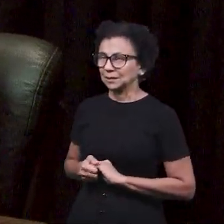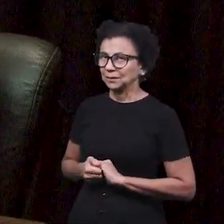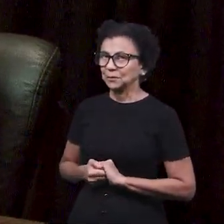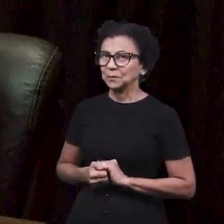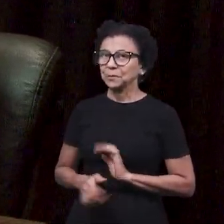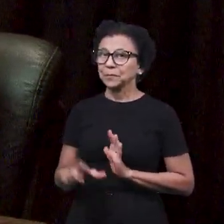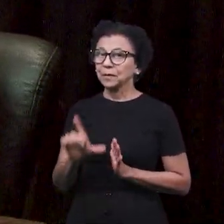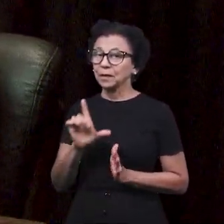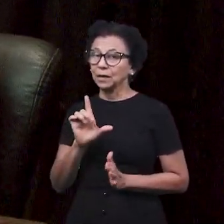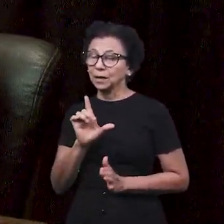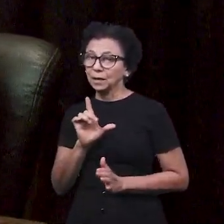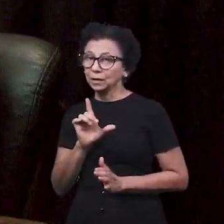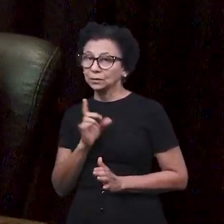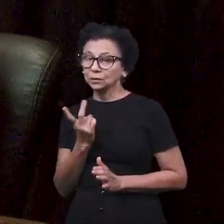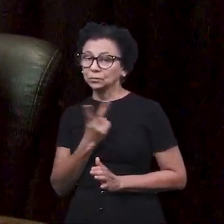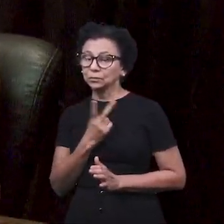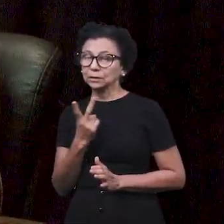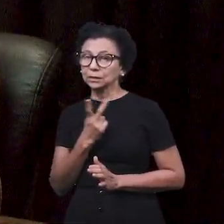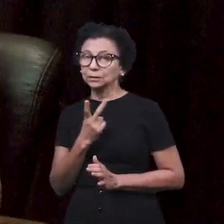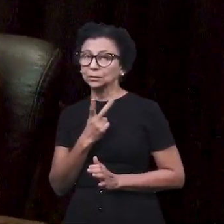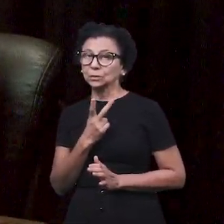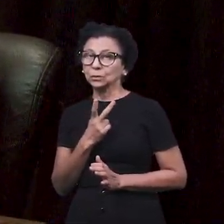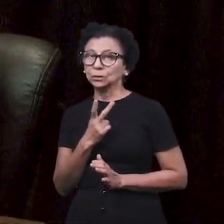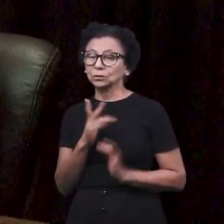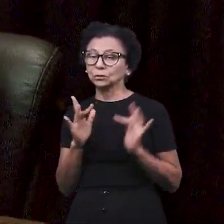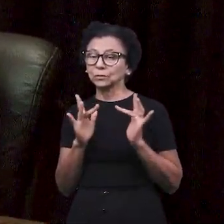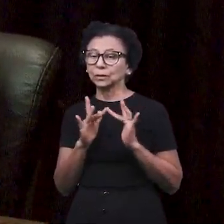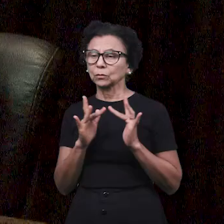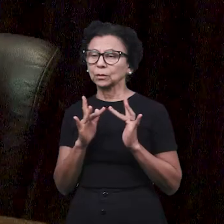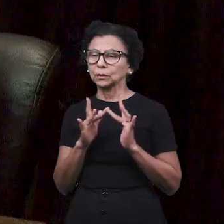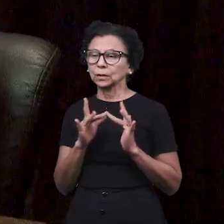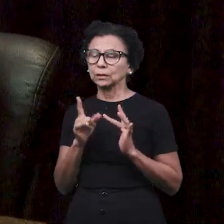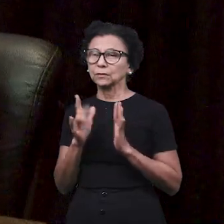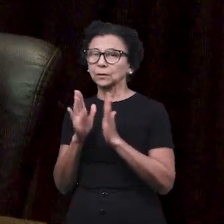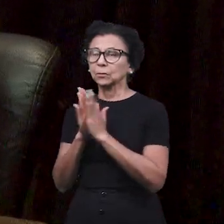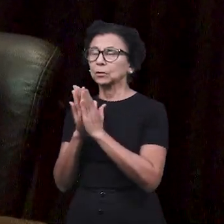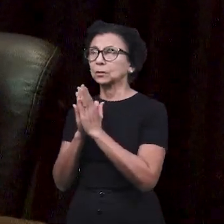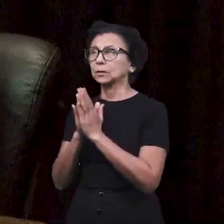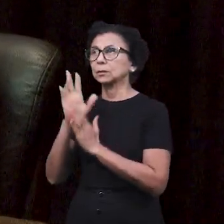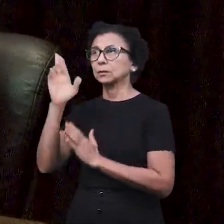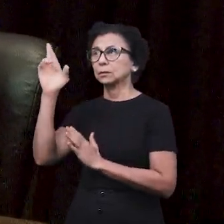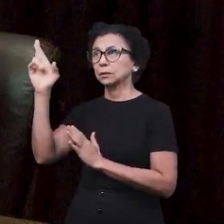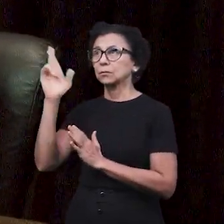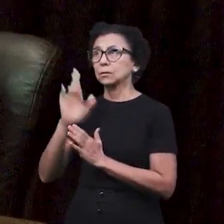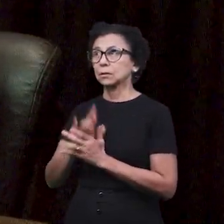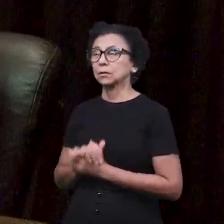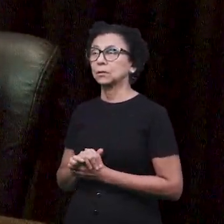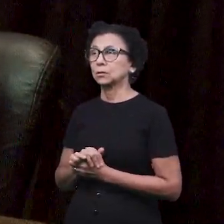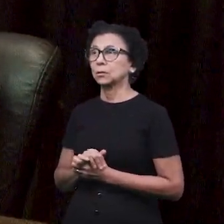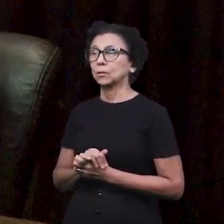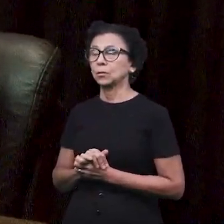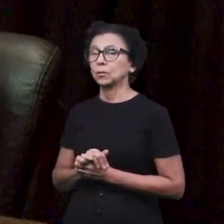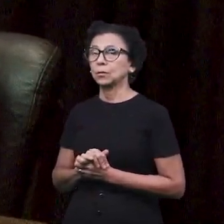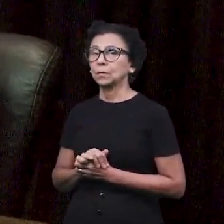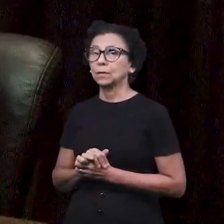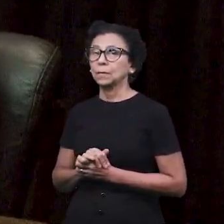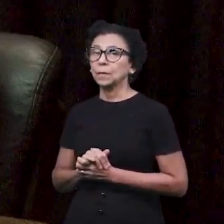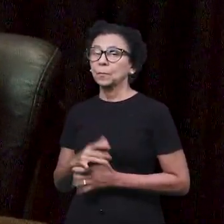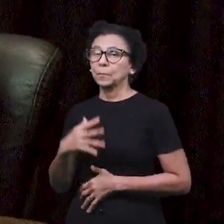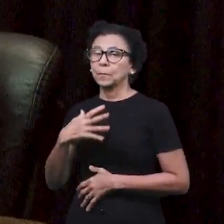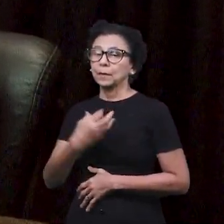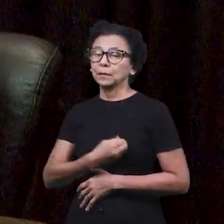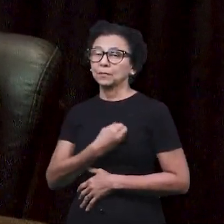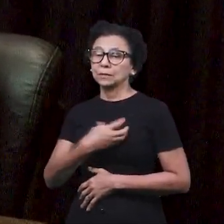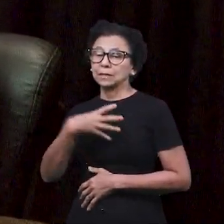de conhecer a jovem, antes da jovem conhecer o jovem, vai estar orando, vai estar buscando o Senhor pela vida afetiva,